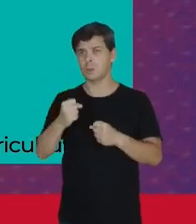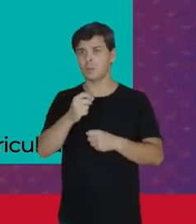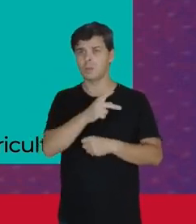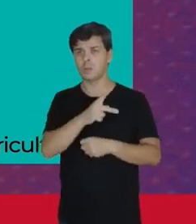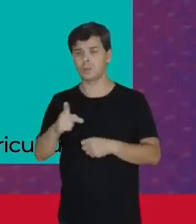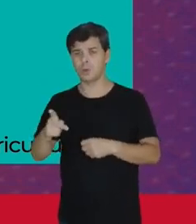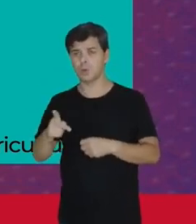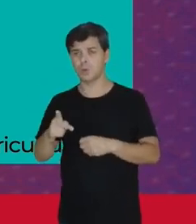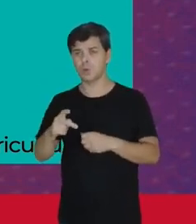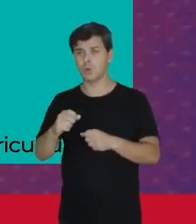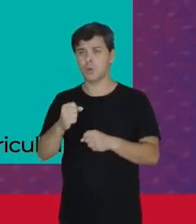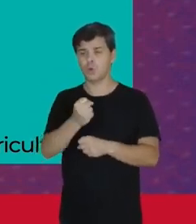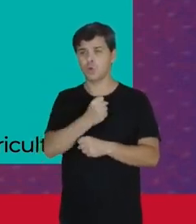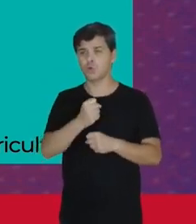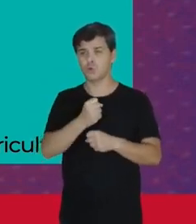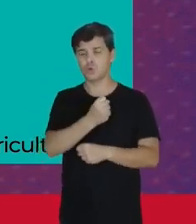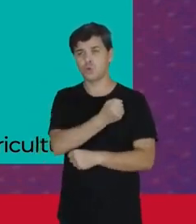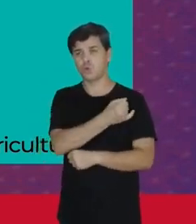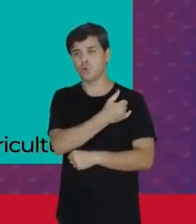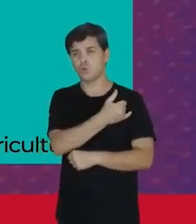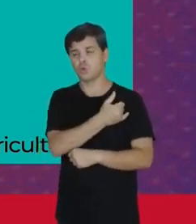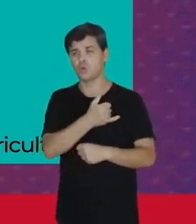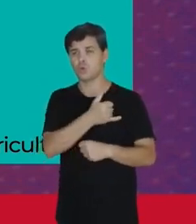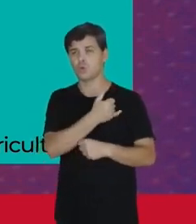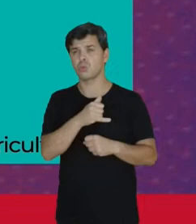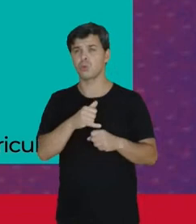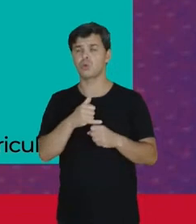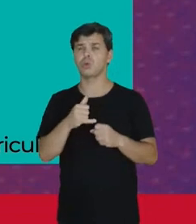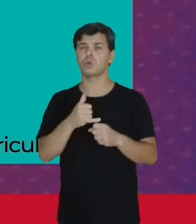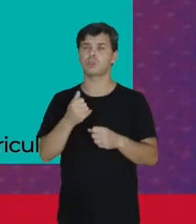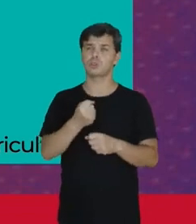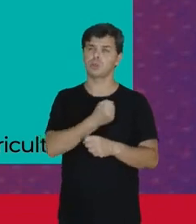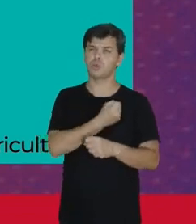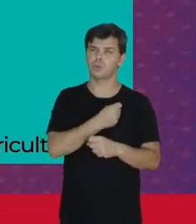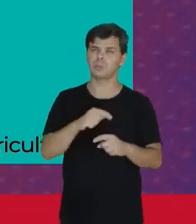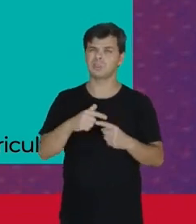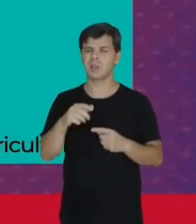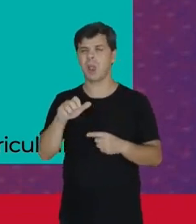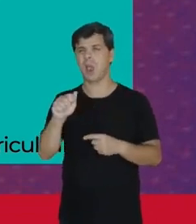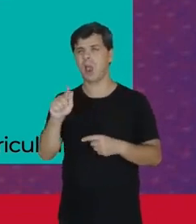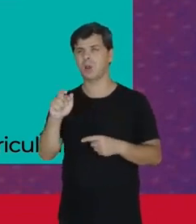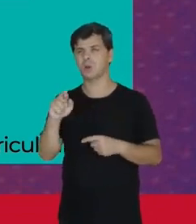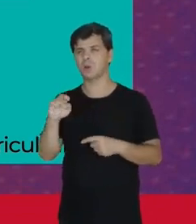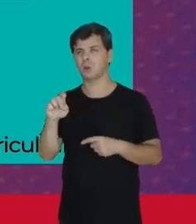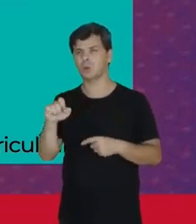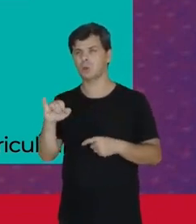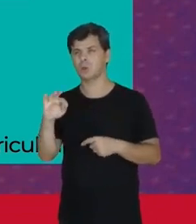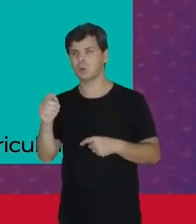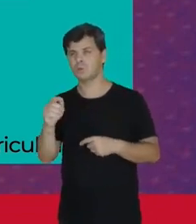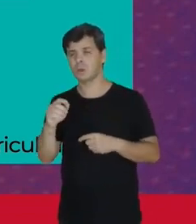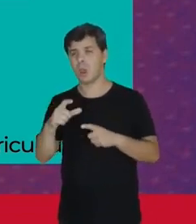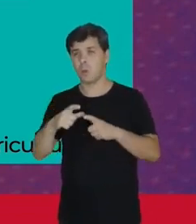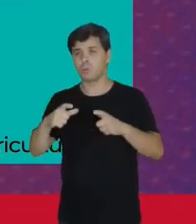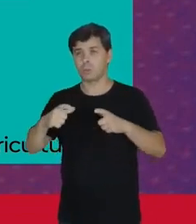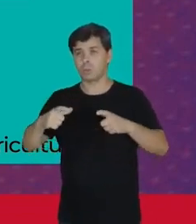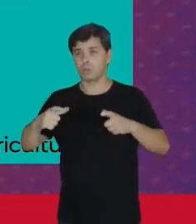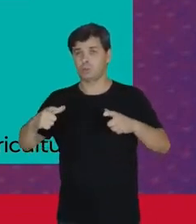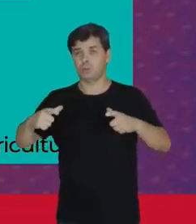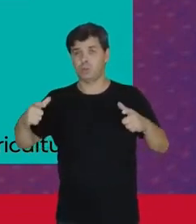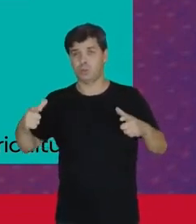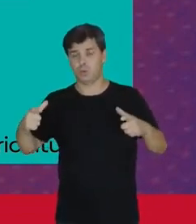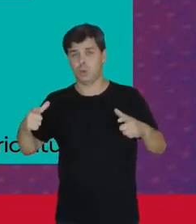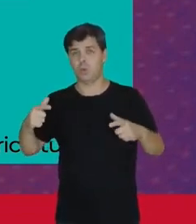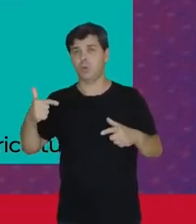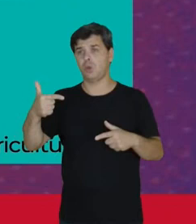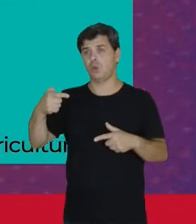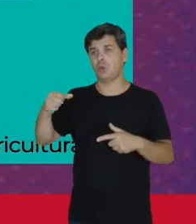de agrotóxicos registrados no Brasil bate recordes todos os anos. Em 2019, foram 474 novas